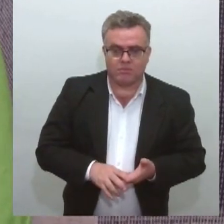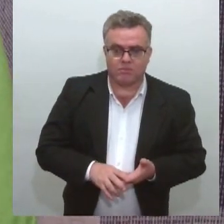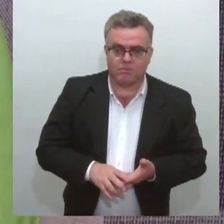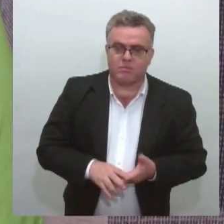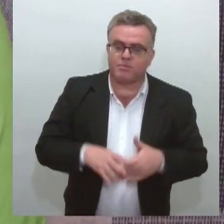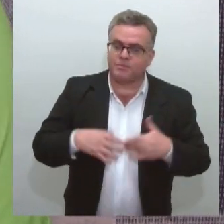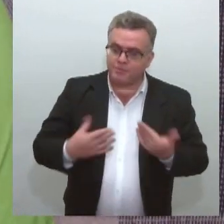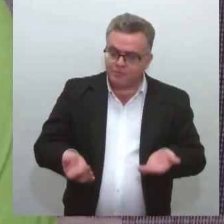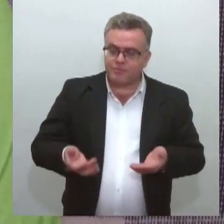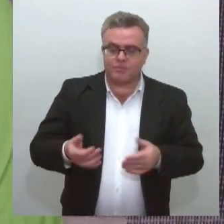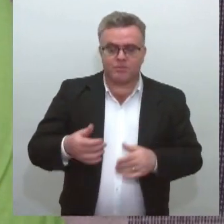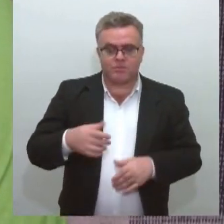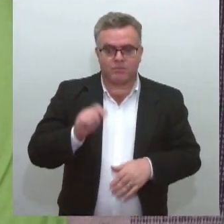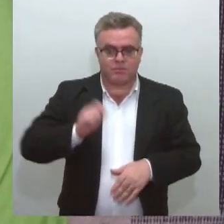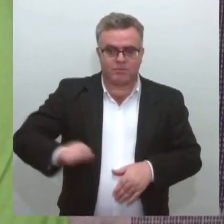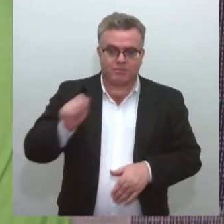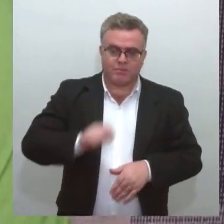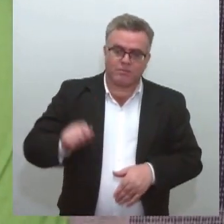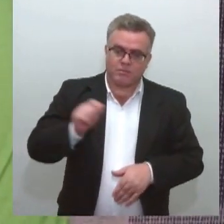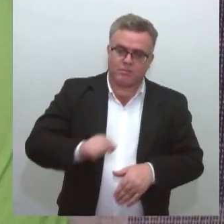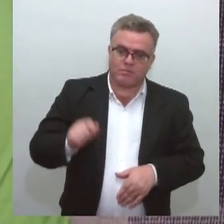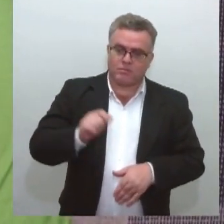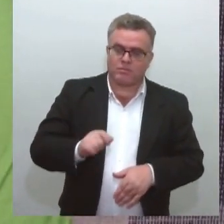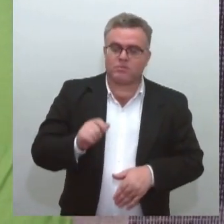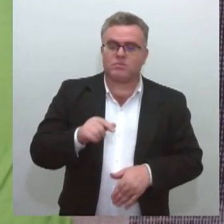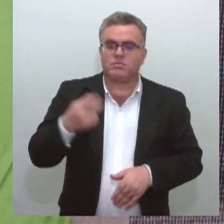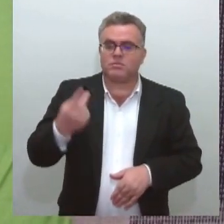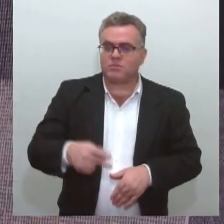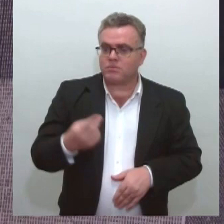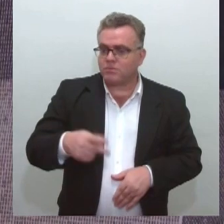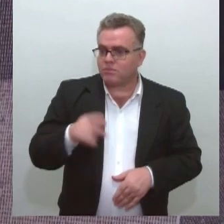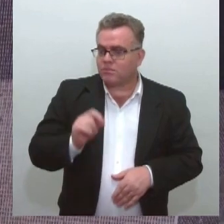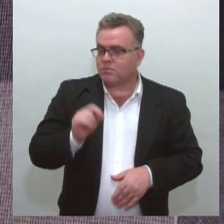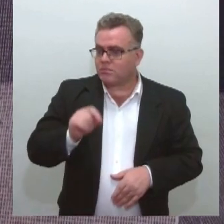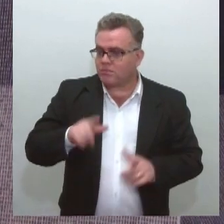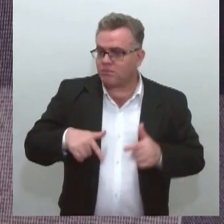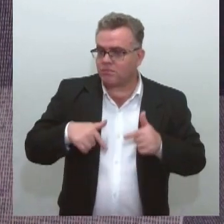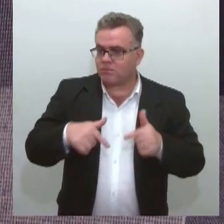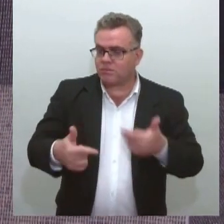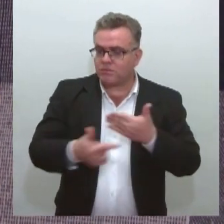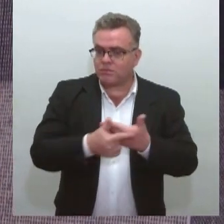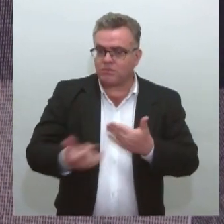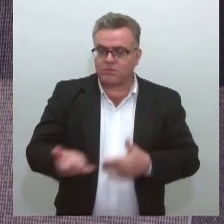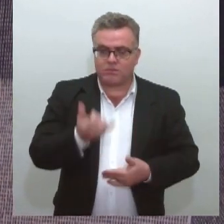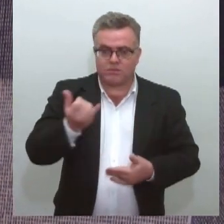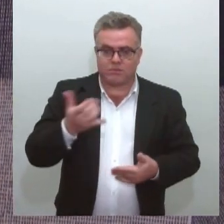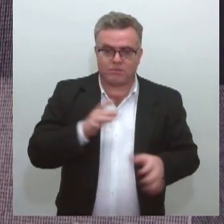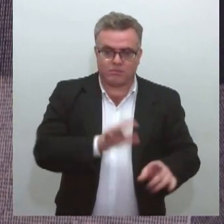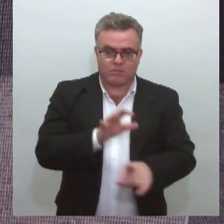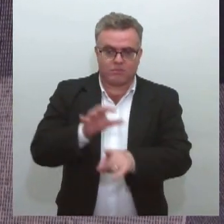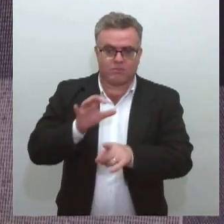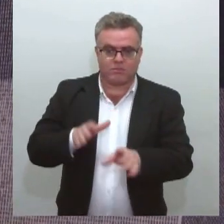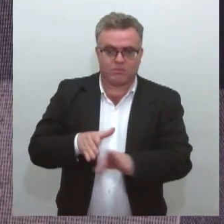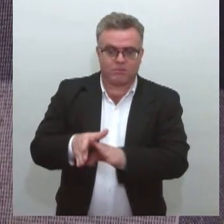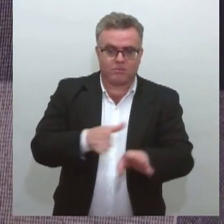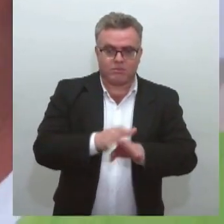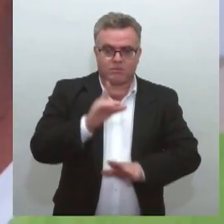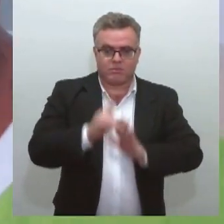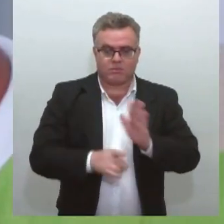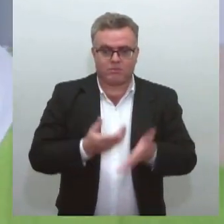Renais Crônicos e Transplantados de Sergipe desempenha um papel fundamental no suporte dos direitos dos